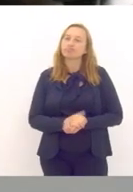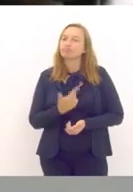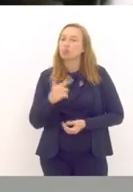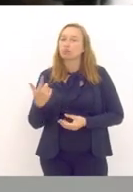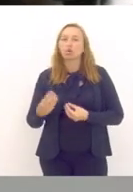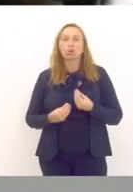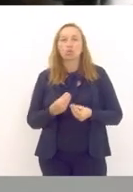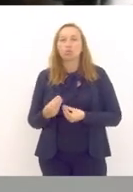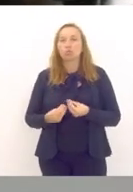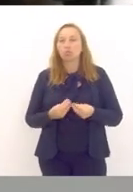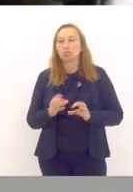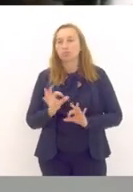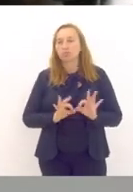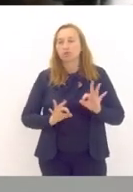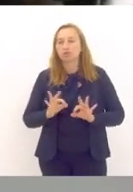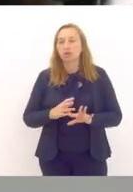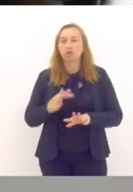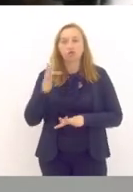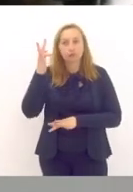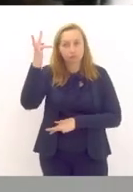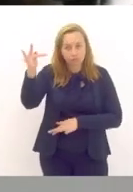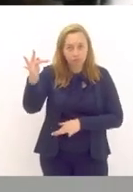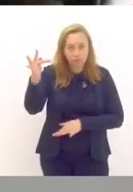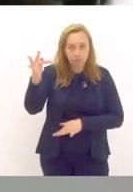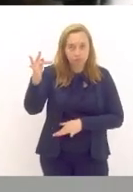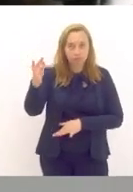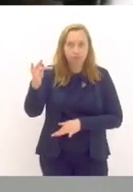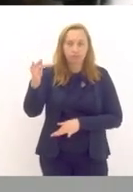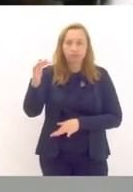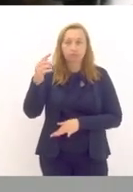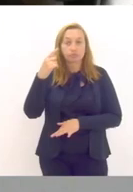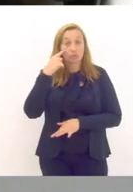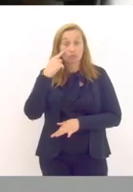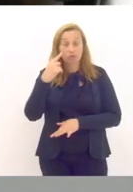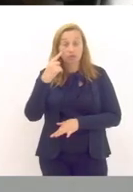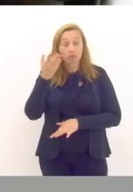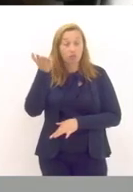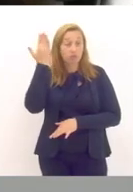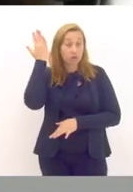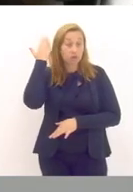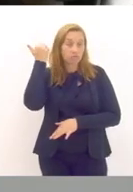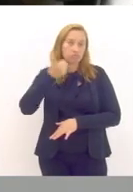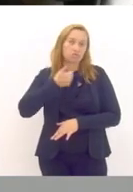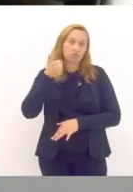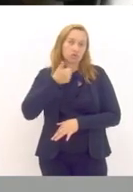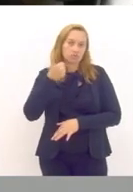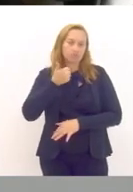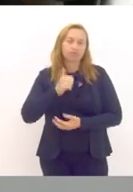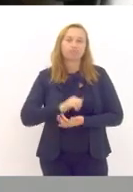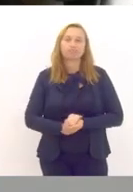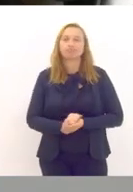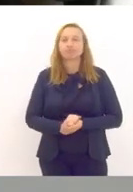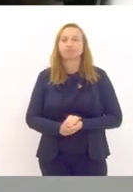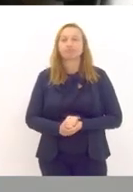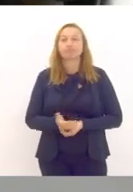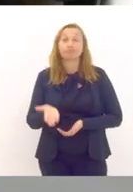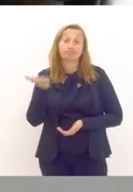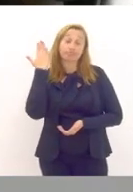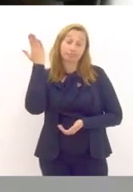fazer projeções para o futuro sem fazer uma regressão ao passado. Né? E o